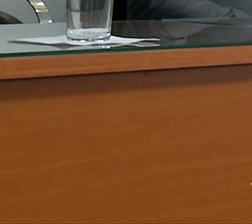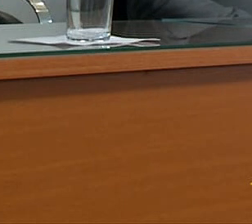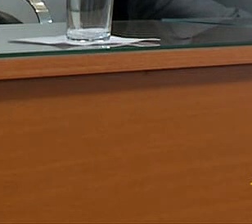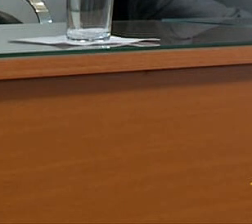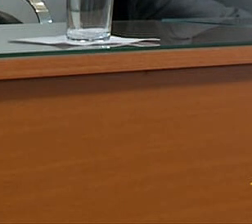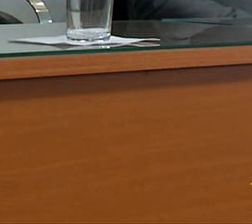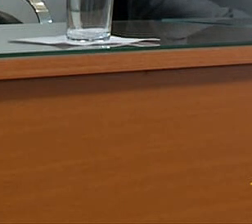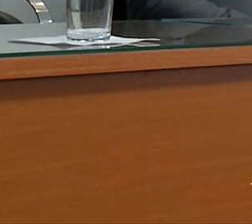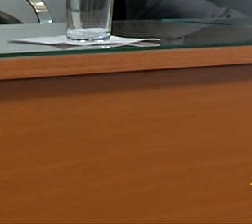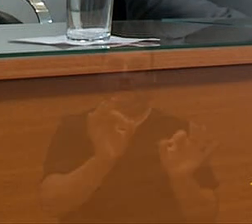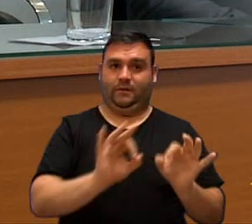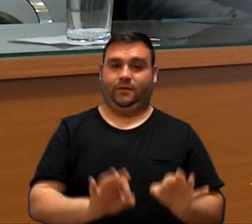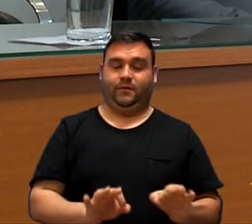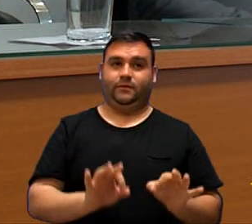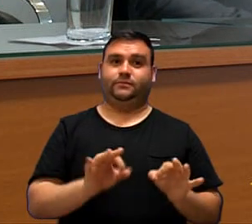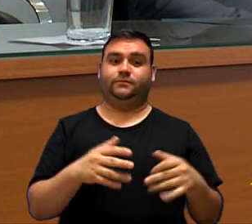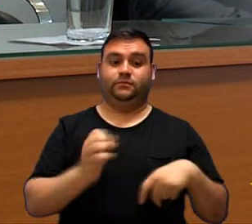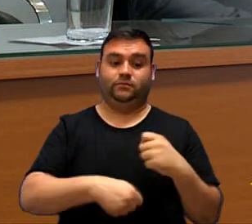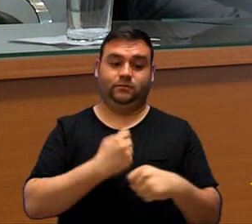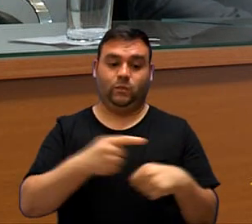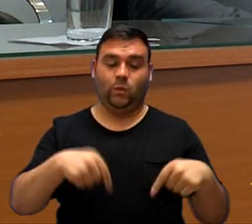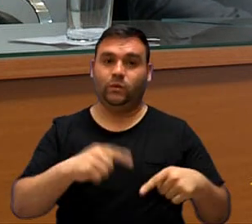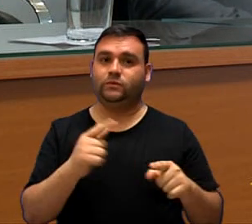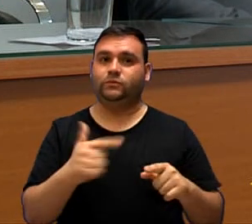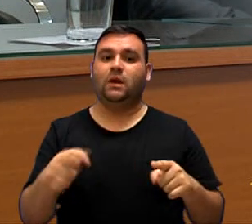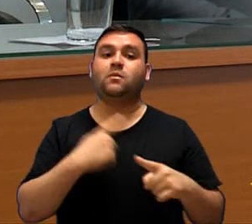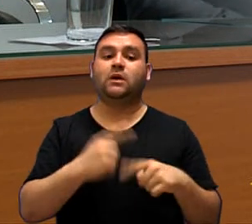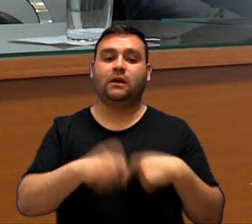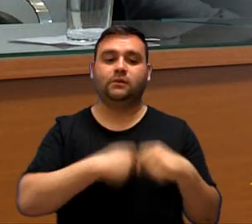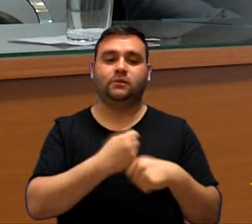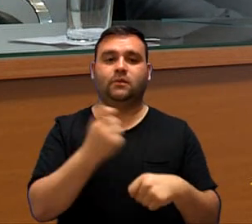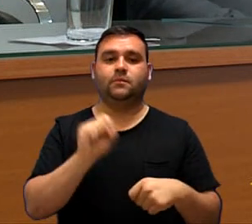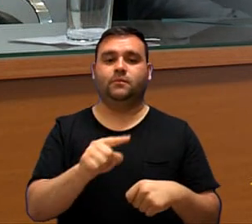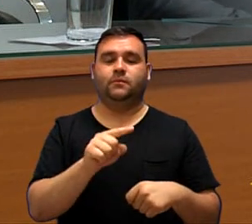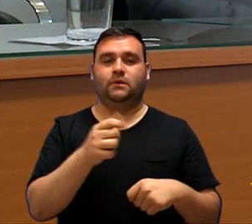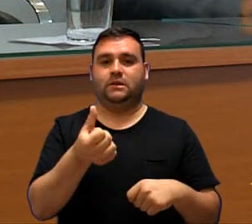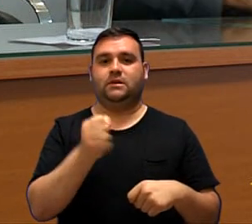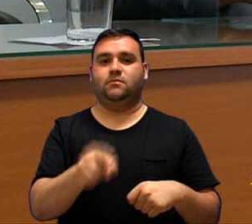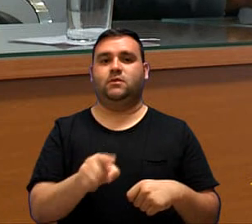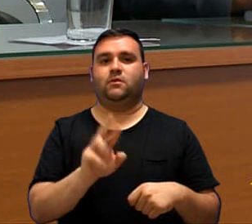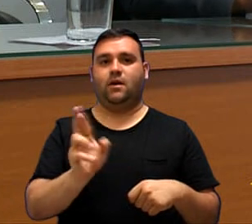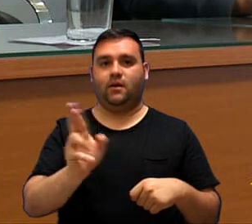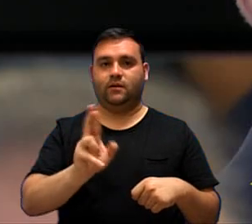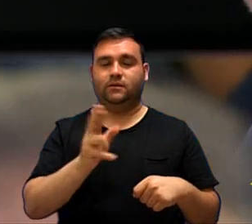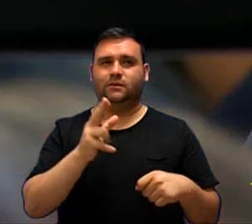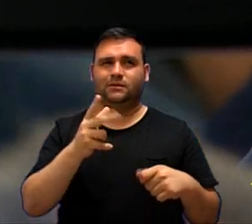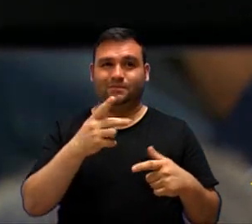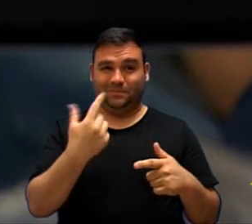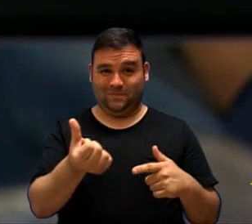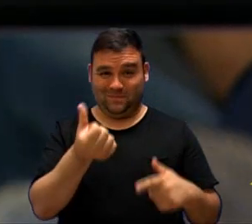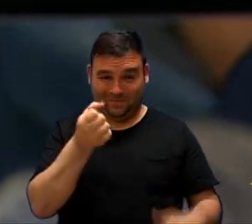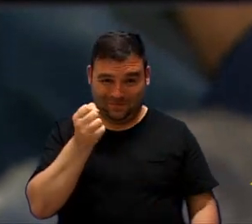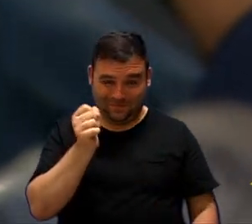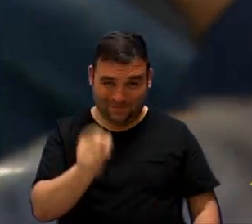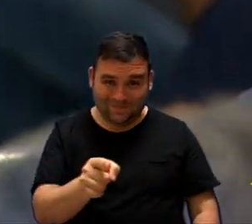nada... Você não arrecadou nada, porque ano que vem está previsto eles arrecadarem 6 mil reais. Você vai arrecadar